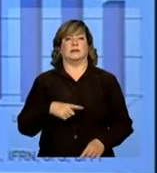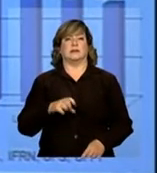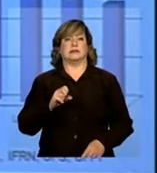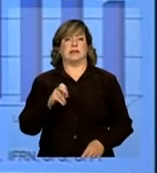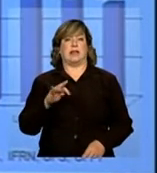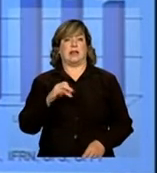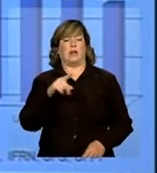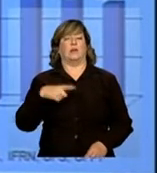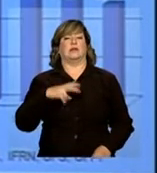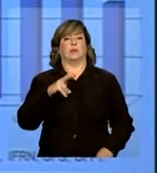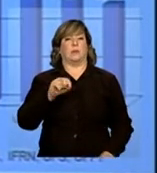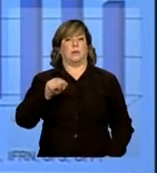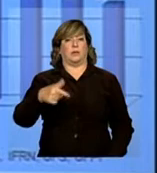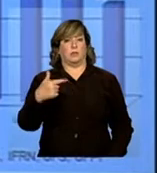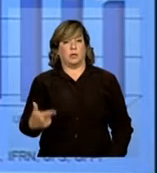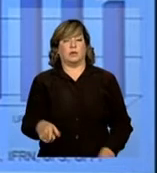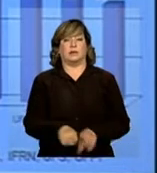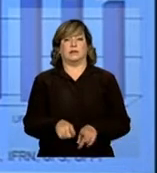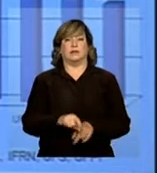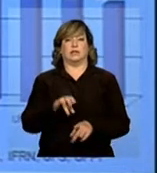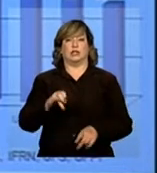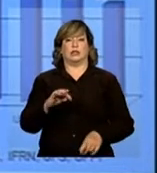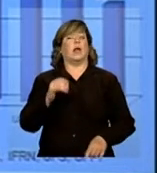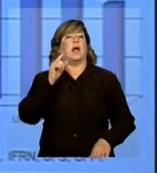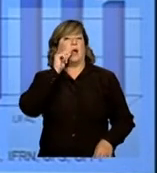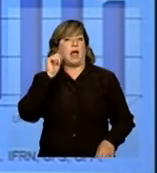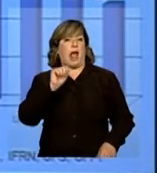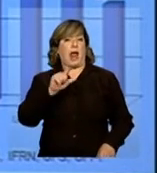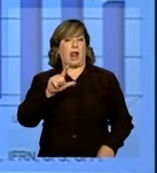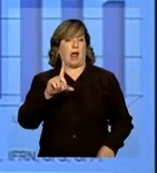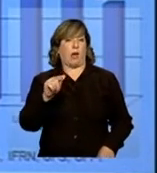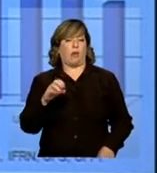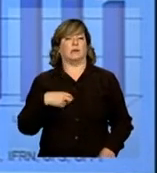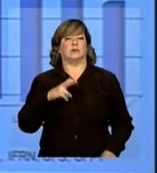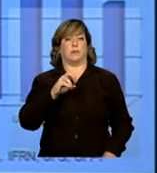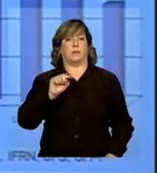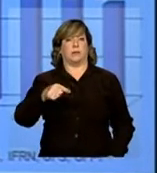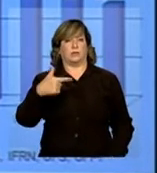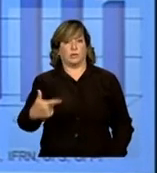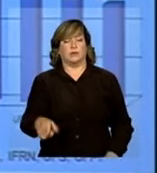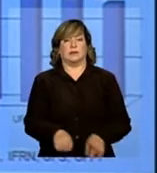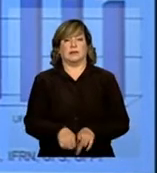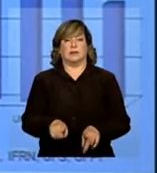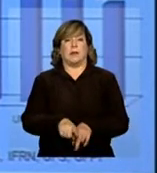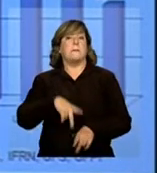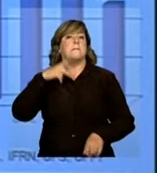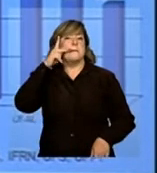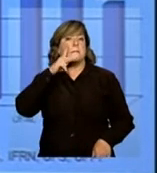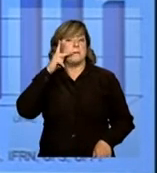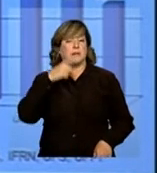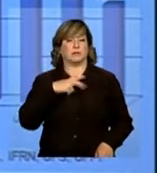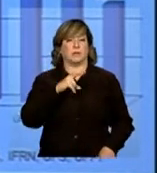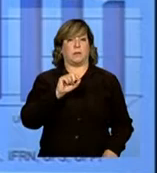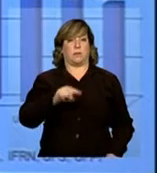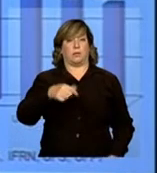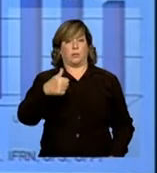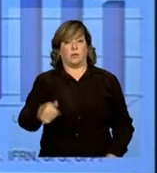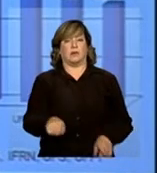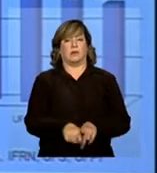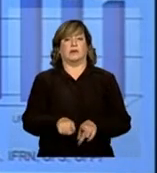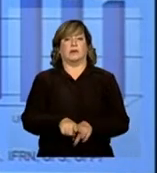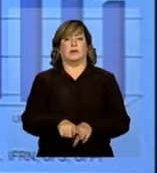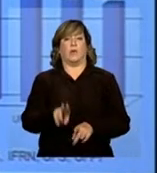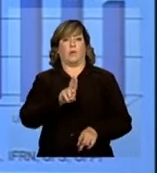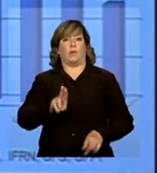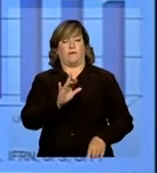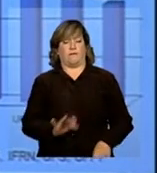Sertão 50.2 Instituto Federal de Alagoas 50.2 Instituto Federal da Paraíba 50.1 do Estado Federal